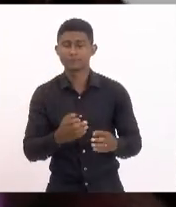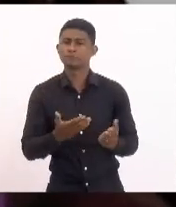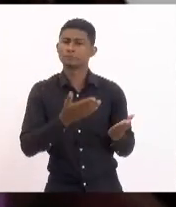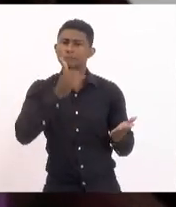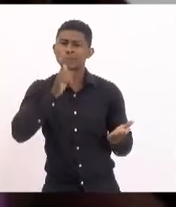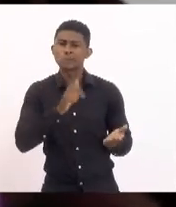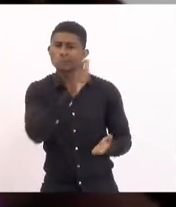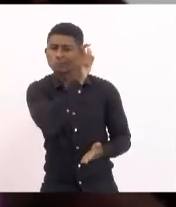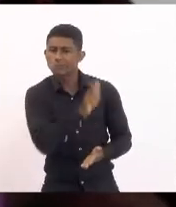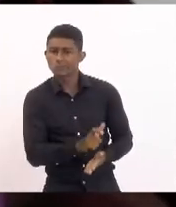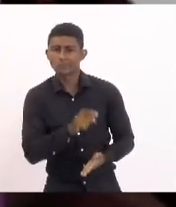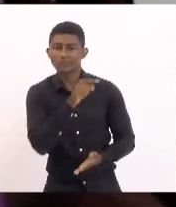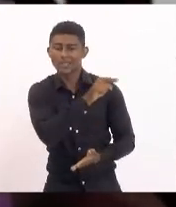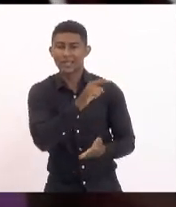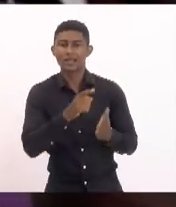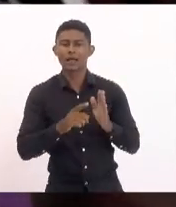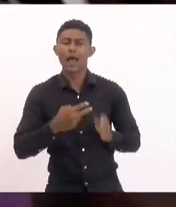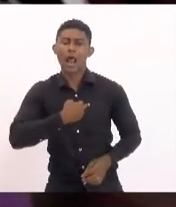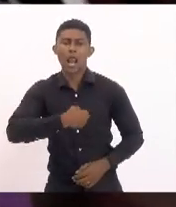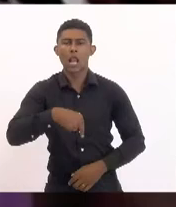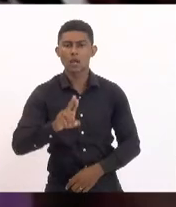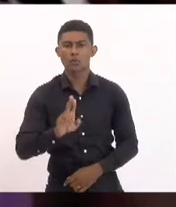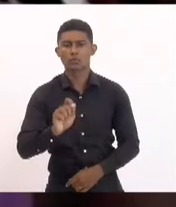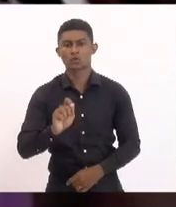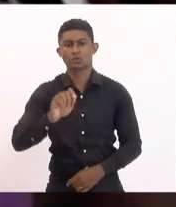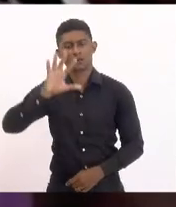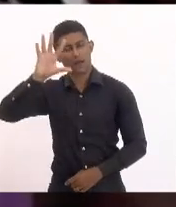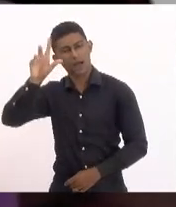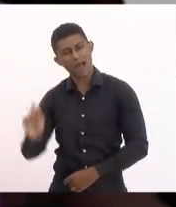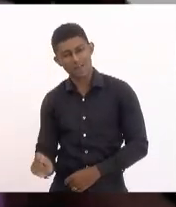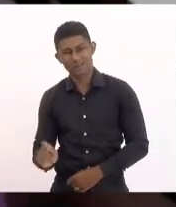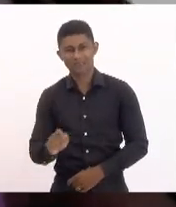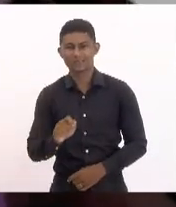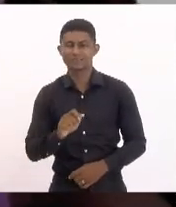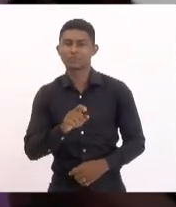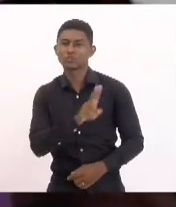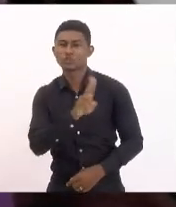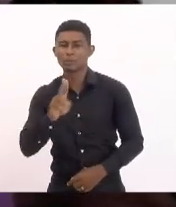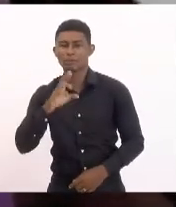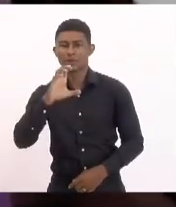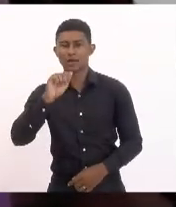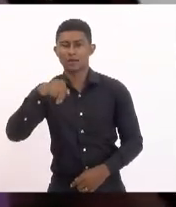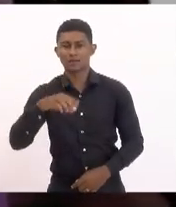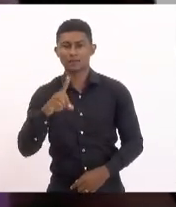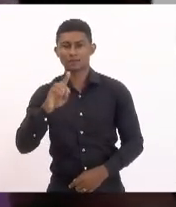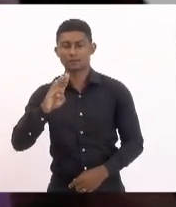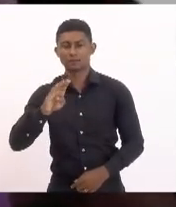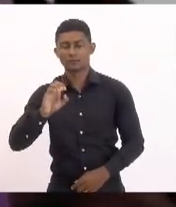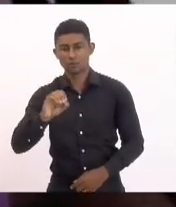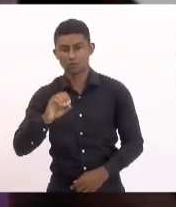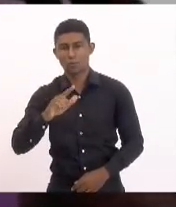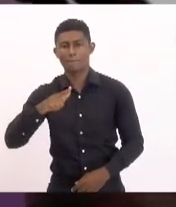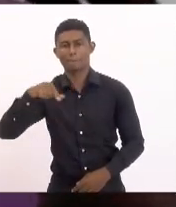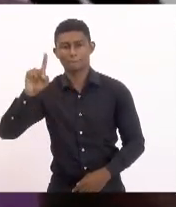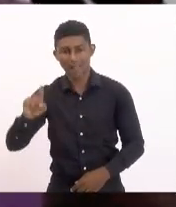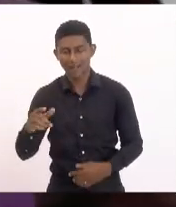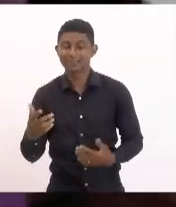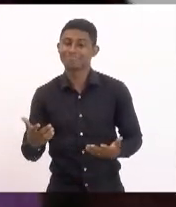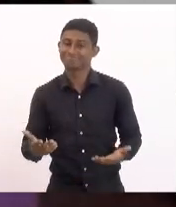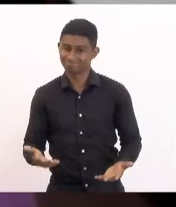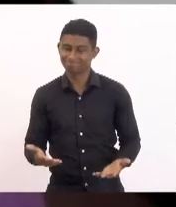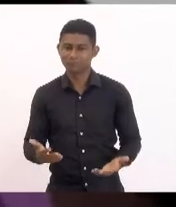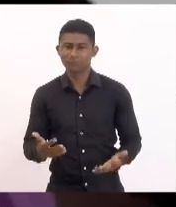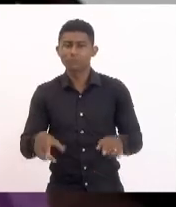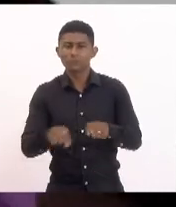como uma mulher de religião de matriz africana, do candomblé, e se consagrou com um dos grandes papéis também de